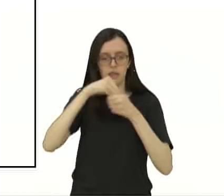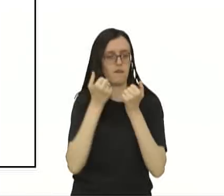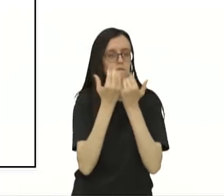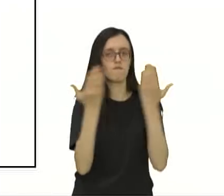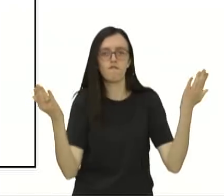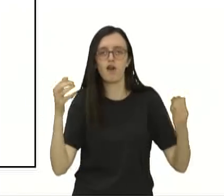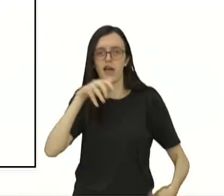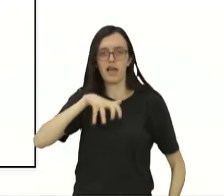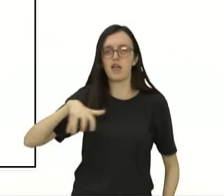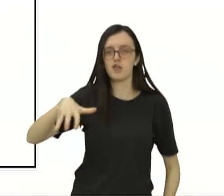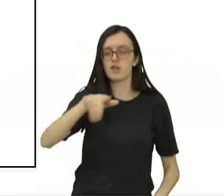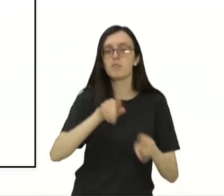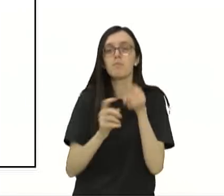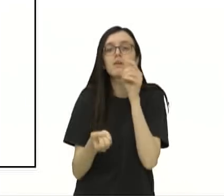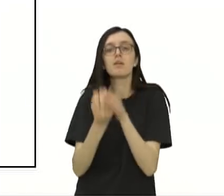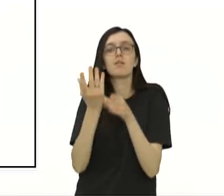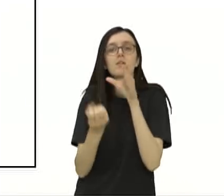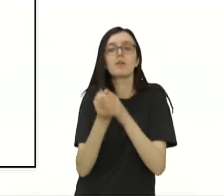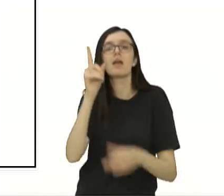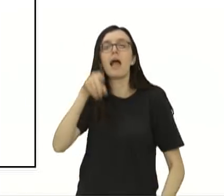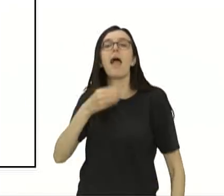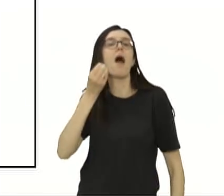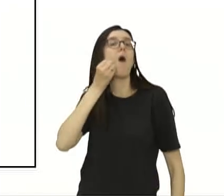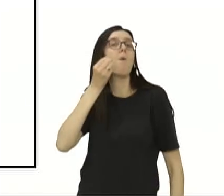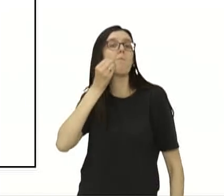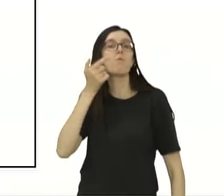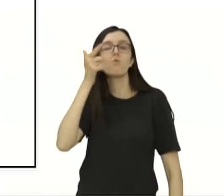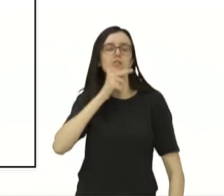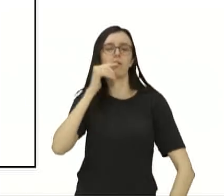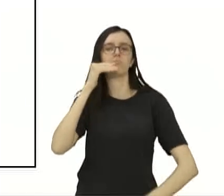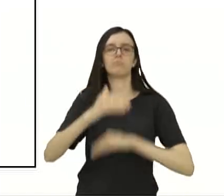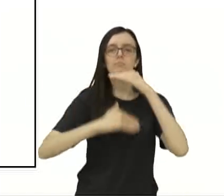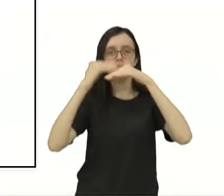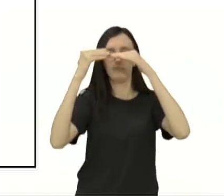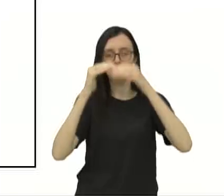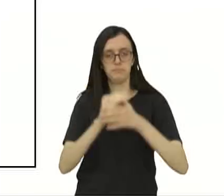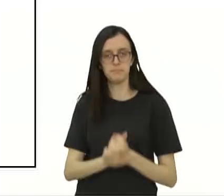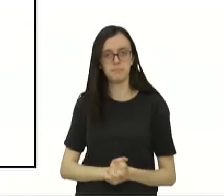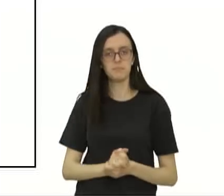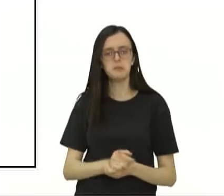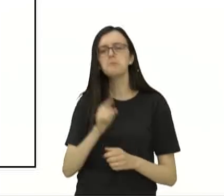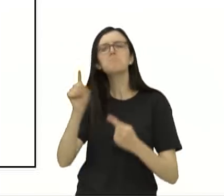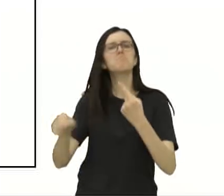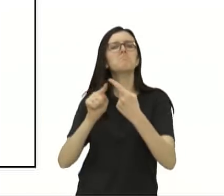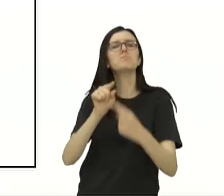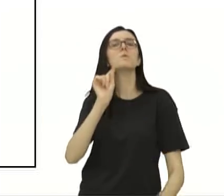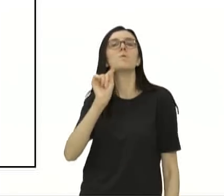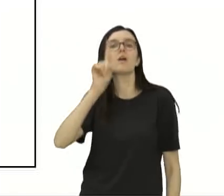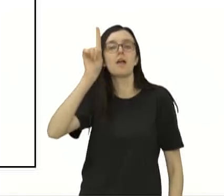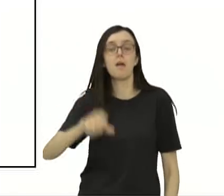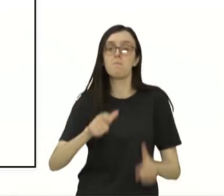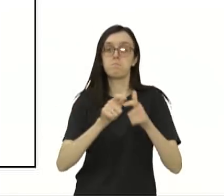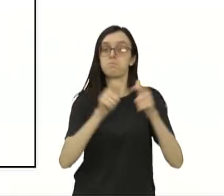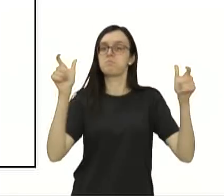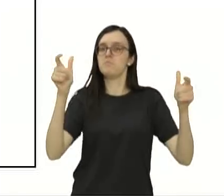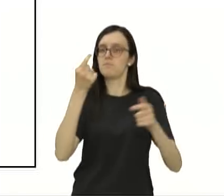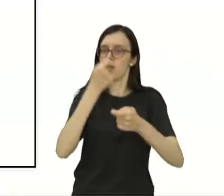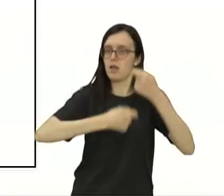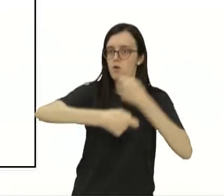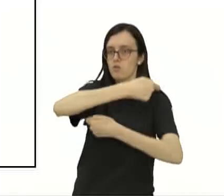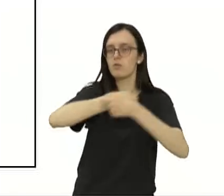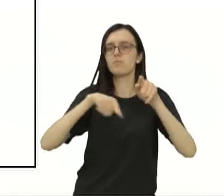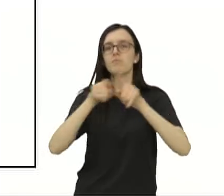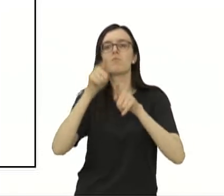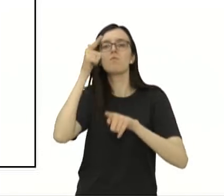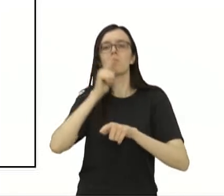interregionais, por meio da criação de oportunidades de desenvolvimento, que resultem em crescimento econômico, geração